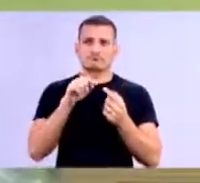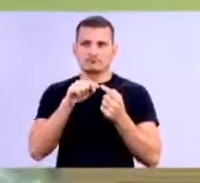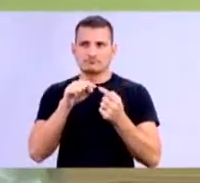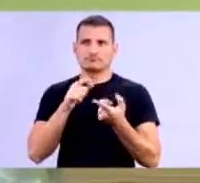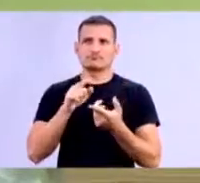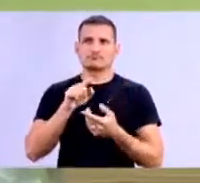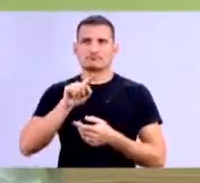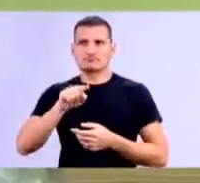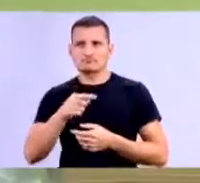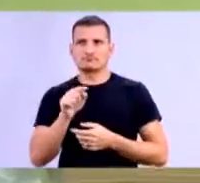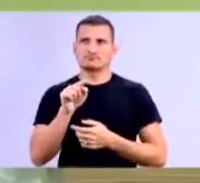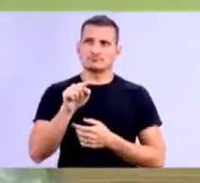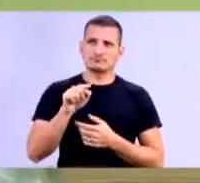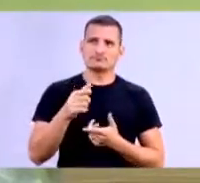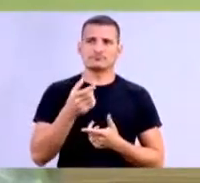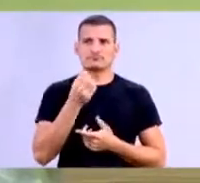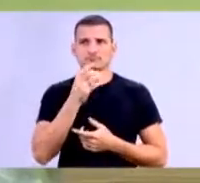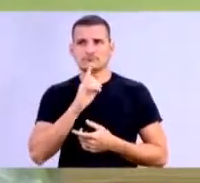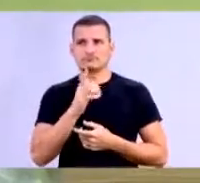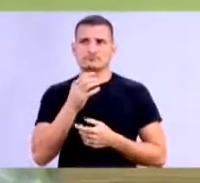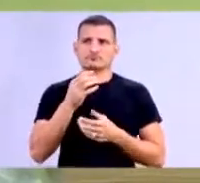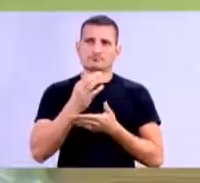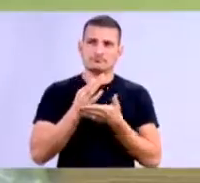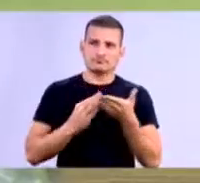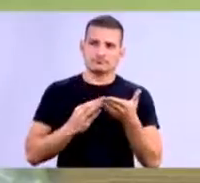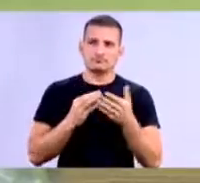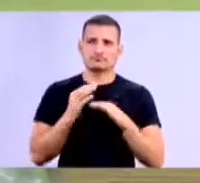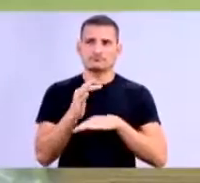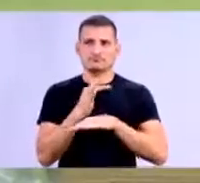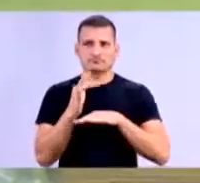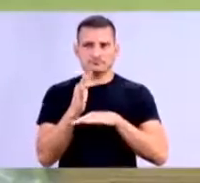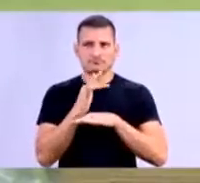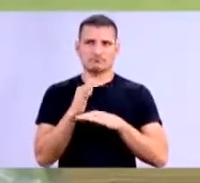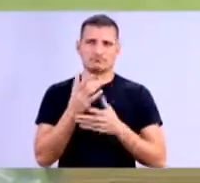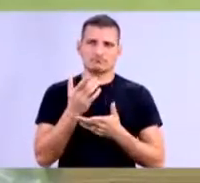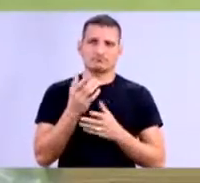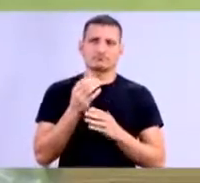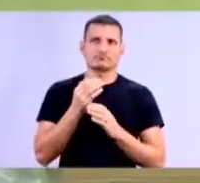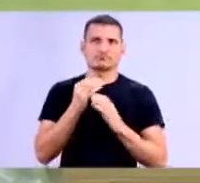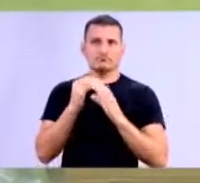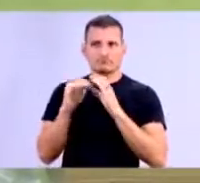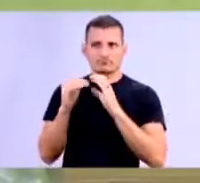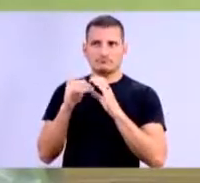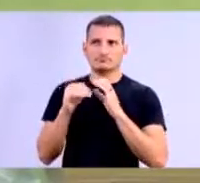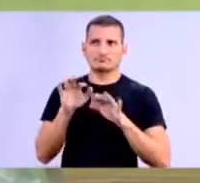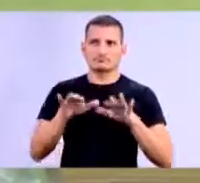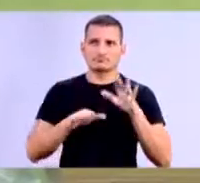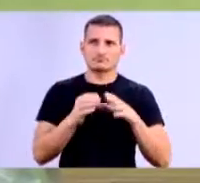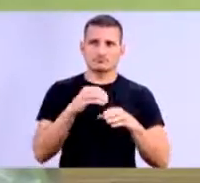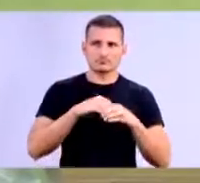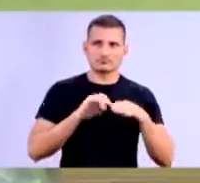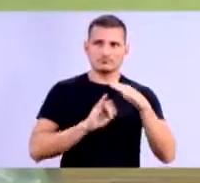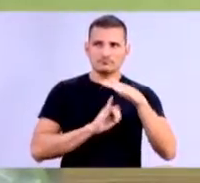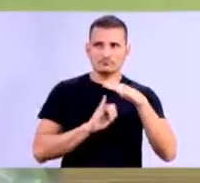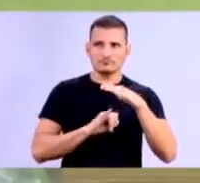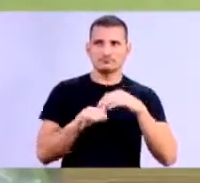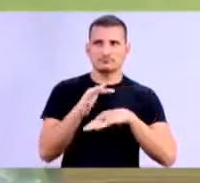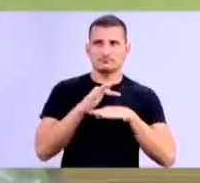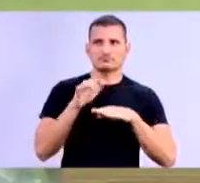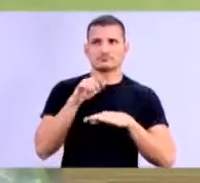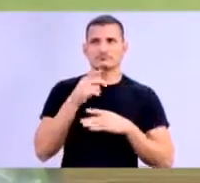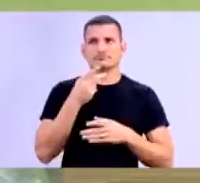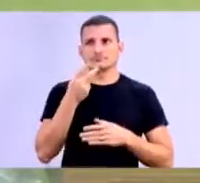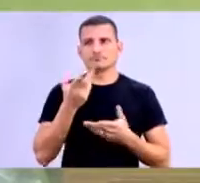não é bom num texto formal, mesmo que seja um e-mail. Às vezes, até dentro de uma instituição que é formal, você também